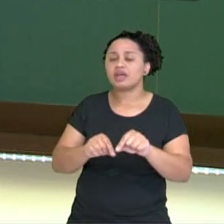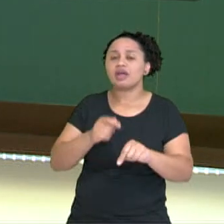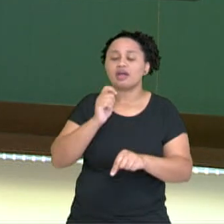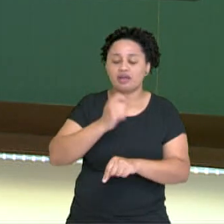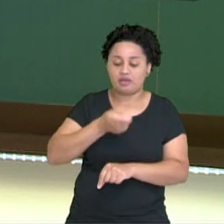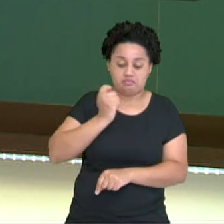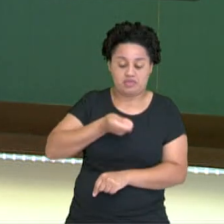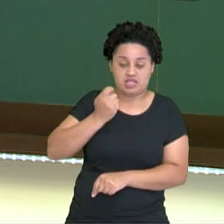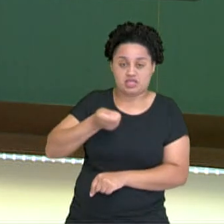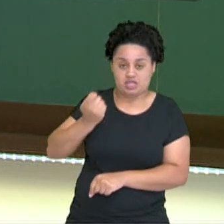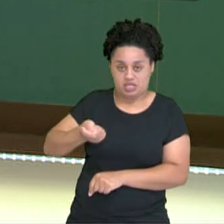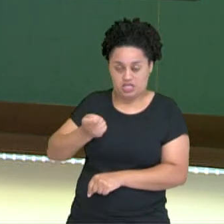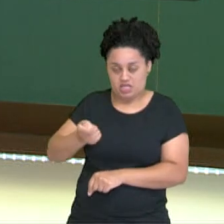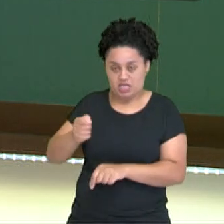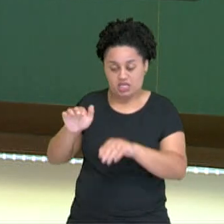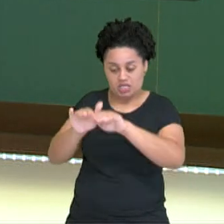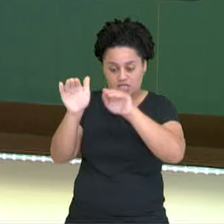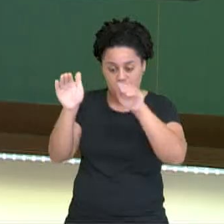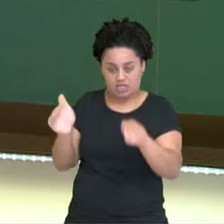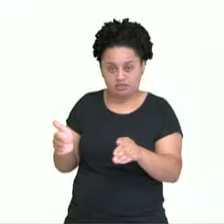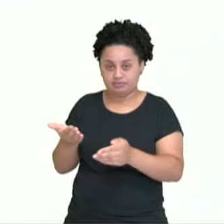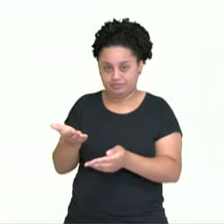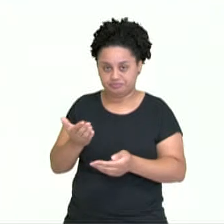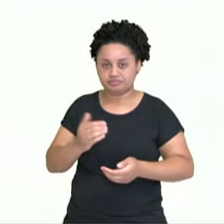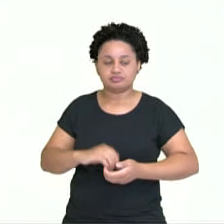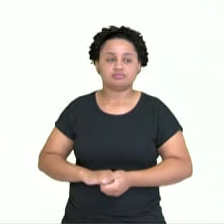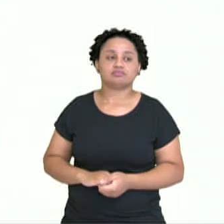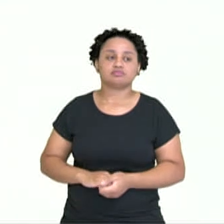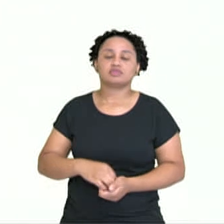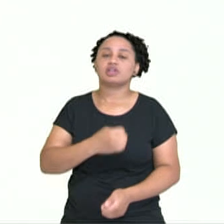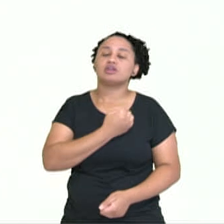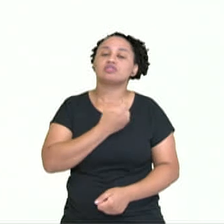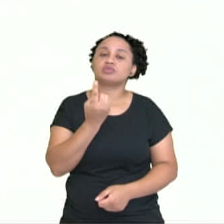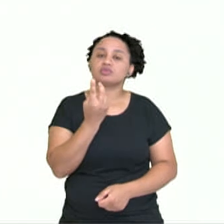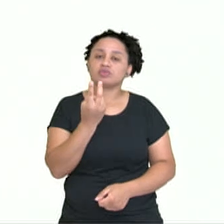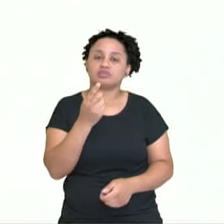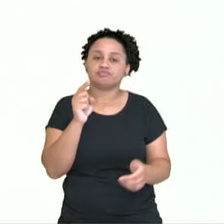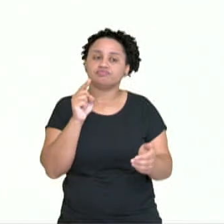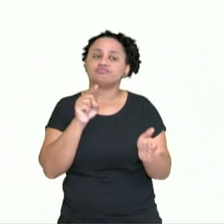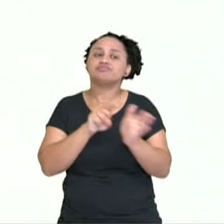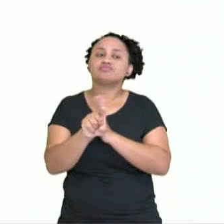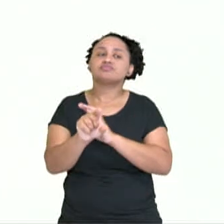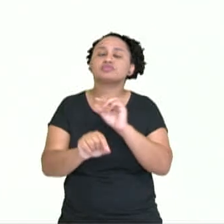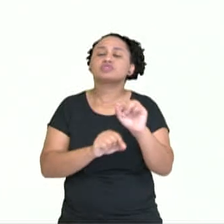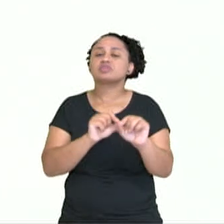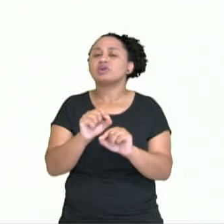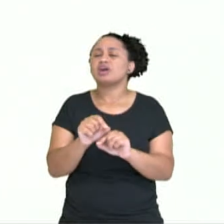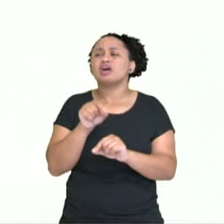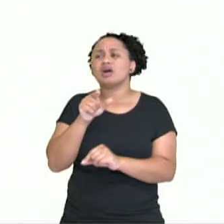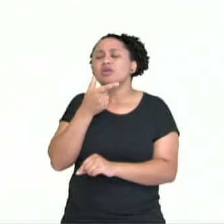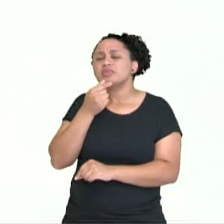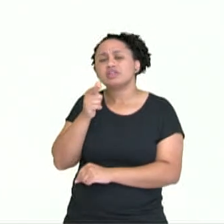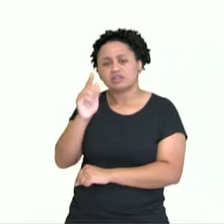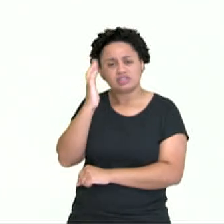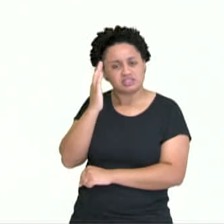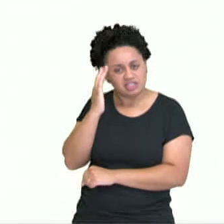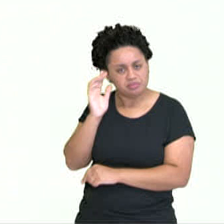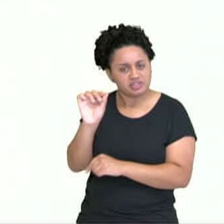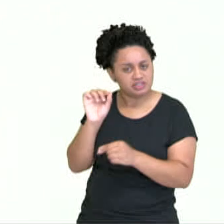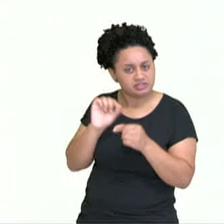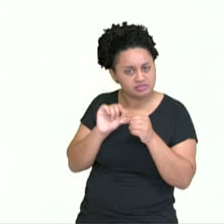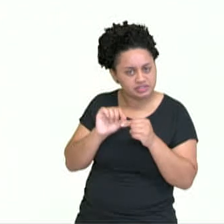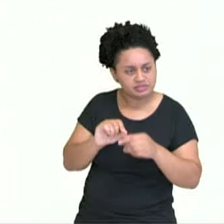está pregando na mesinha. Number 2. Does he know what is he doing? Por um acaso ele tem ideia do que ele está